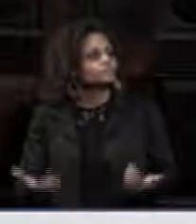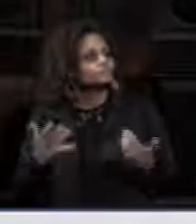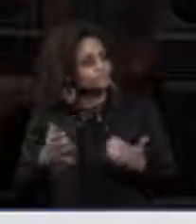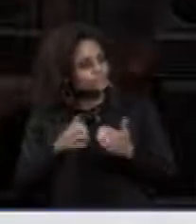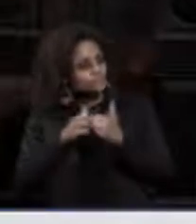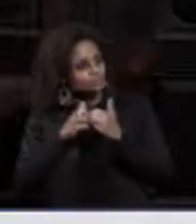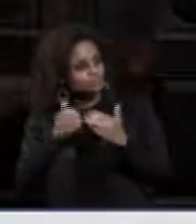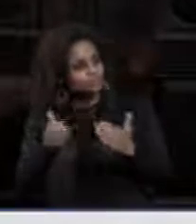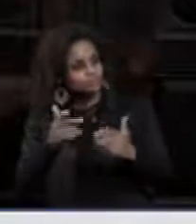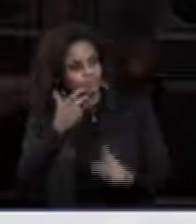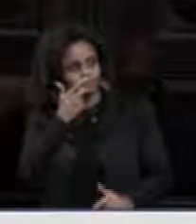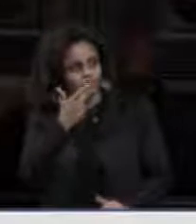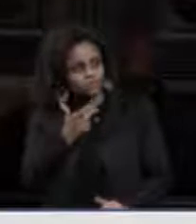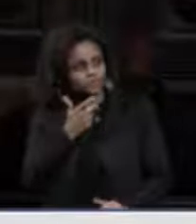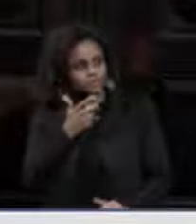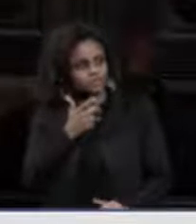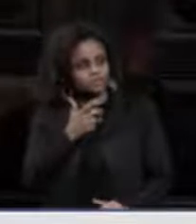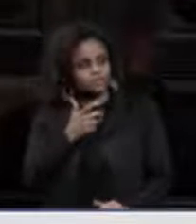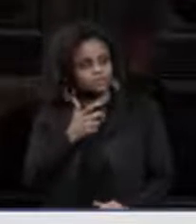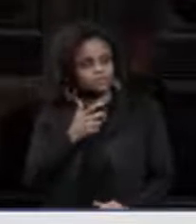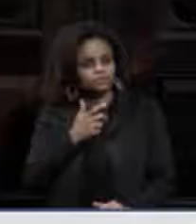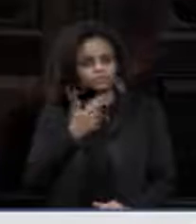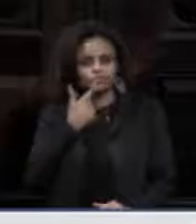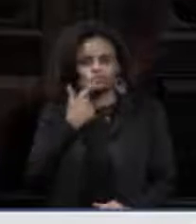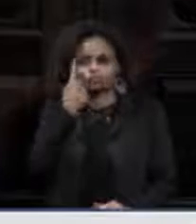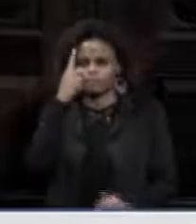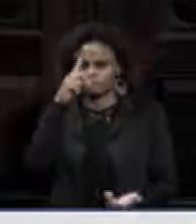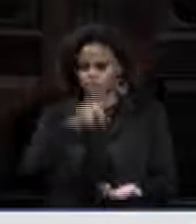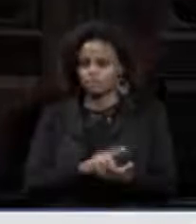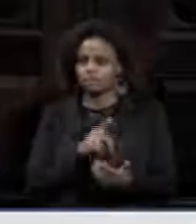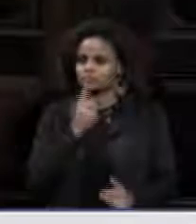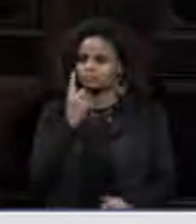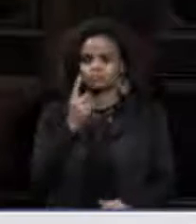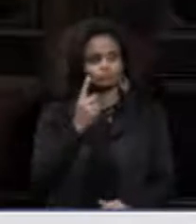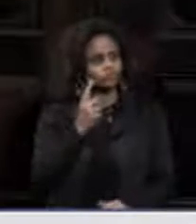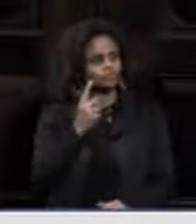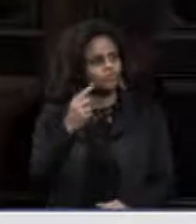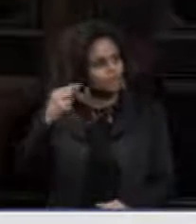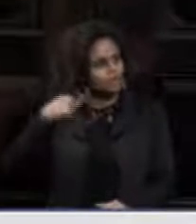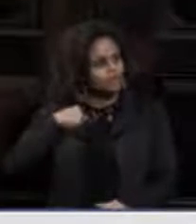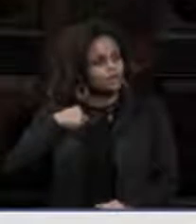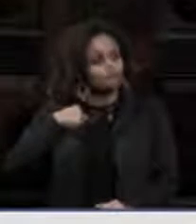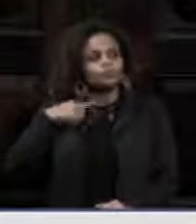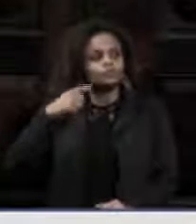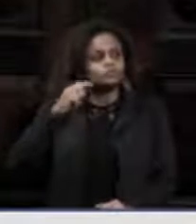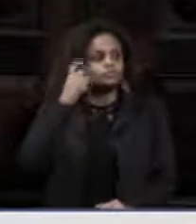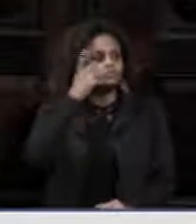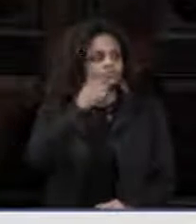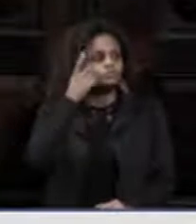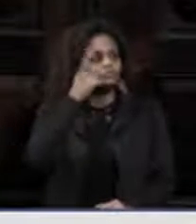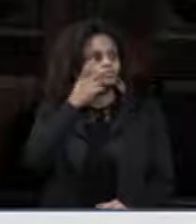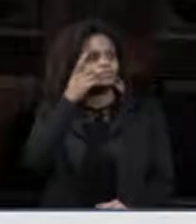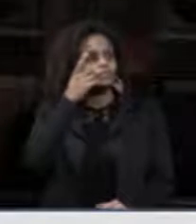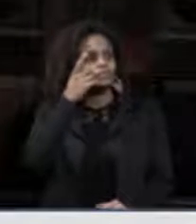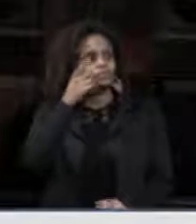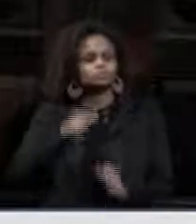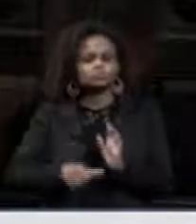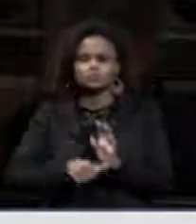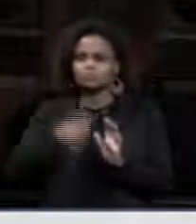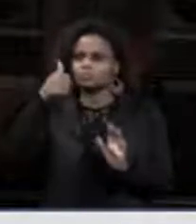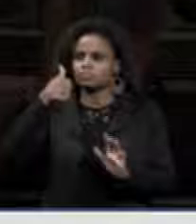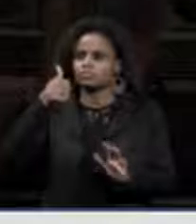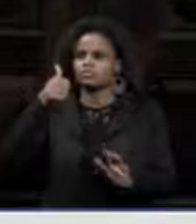começar fazendo a seguinte afirmação. Sou um deputado, primeiro mandato aqui nesta